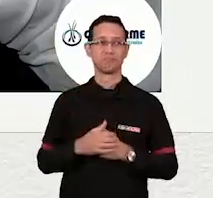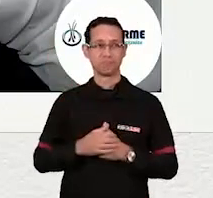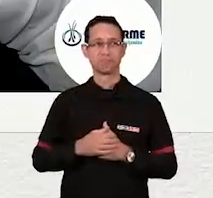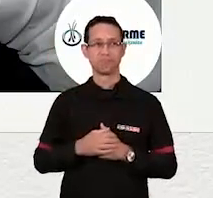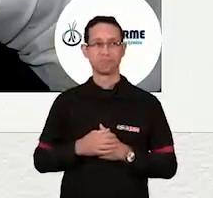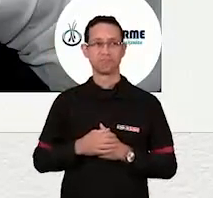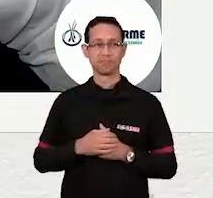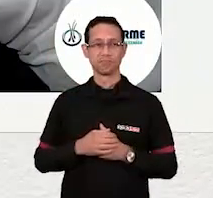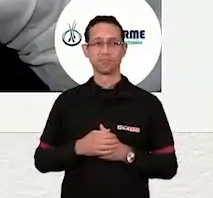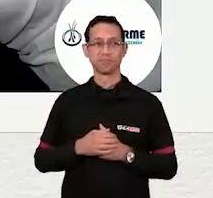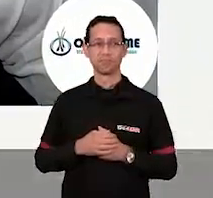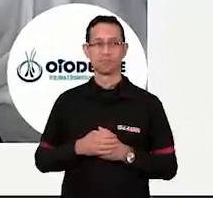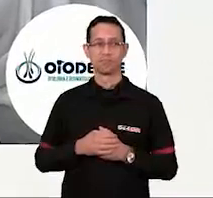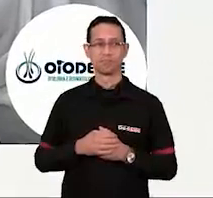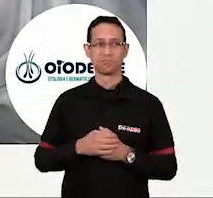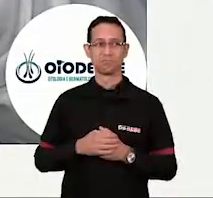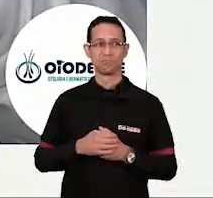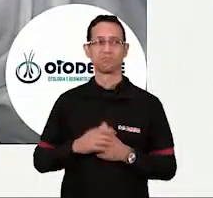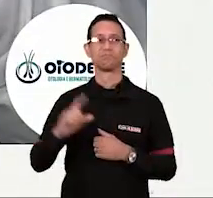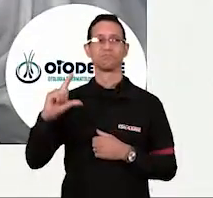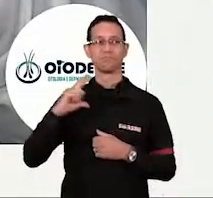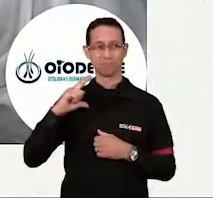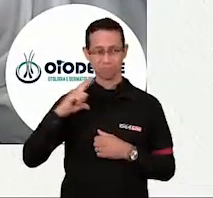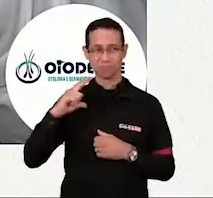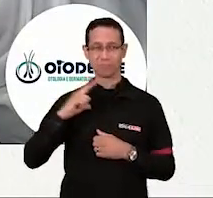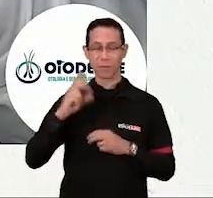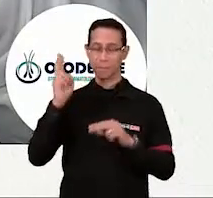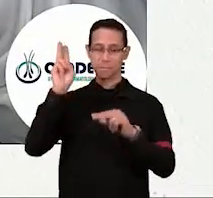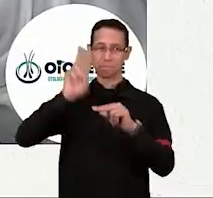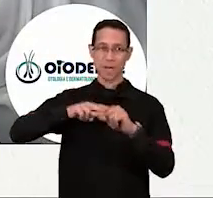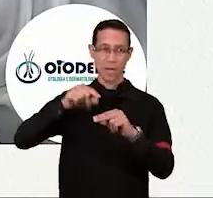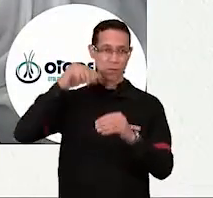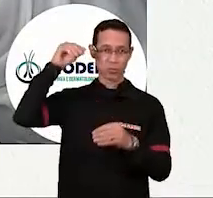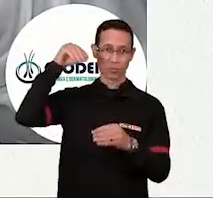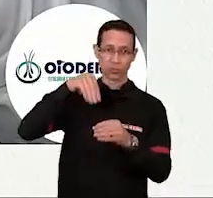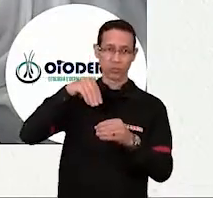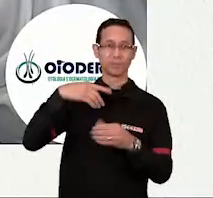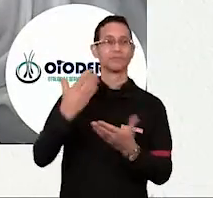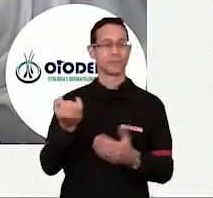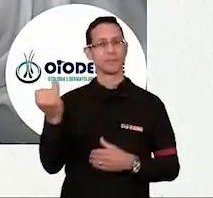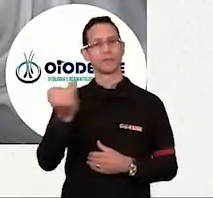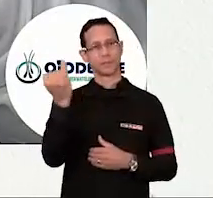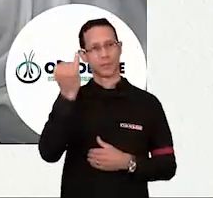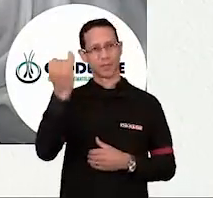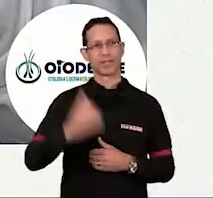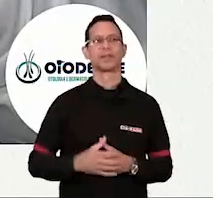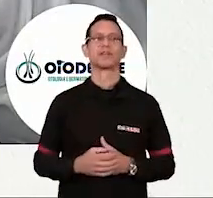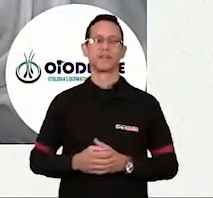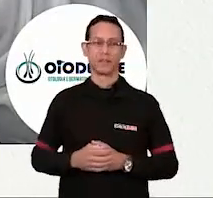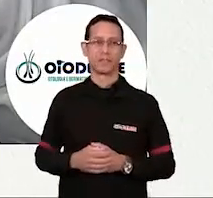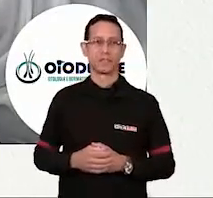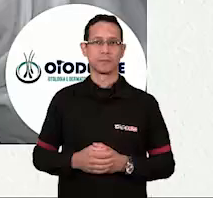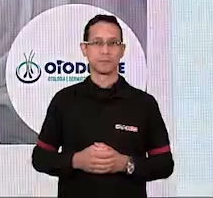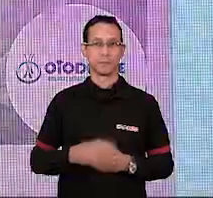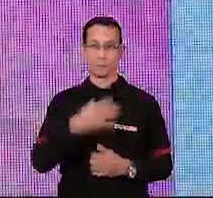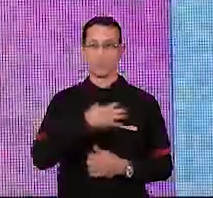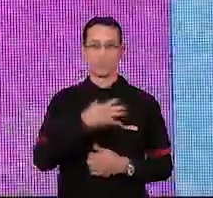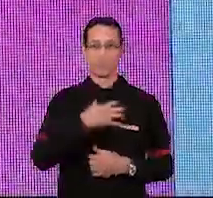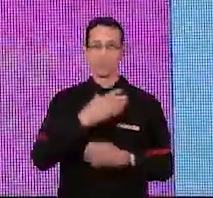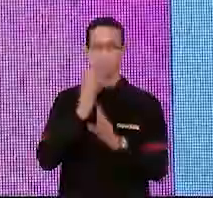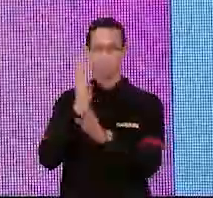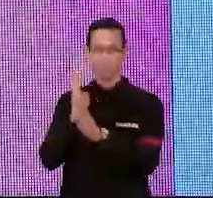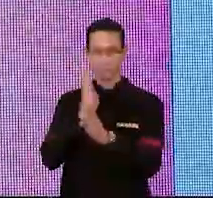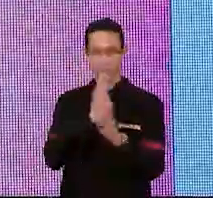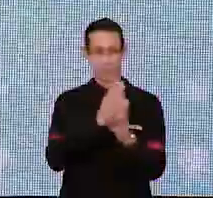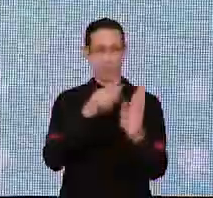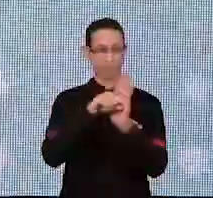olha. Né? Esse muco está preso lá. É importante, né, falando dos métodos diagnósticos,